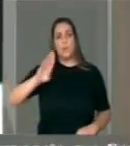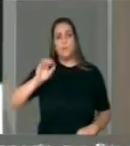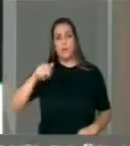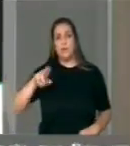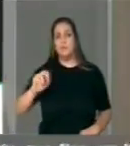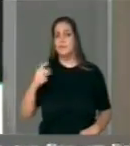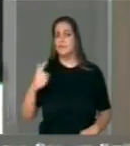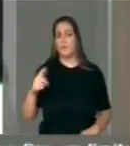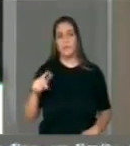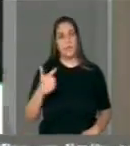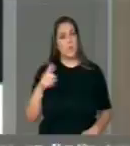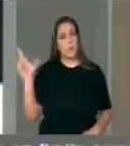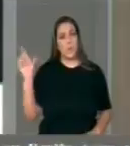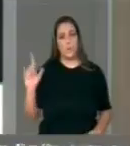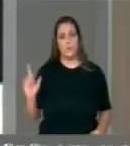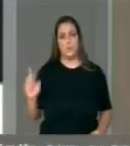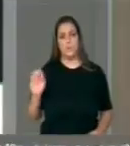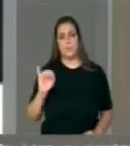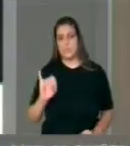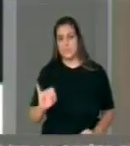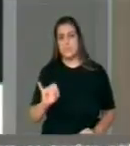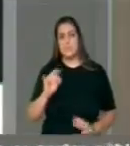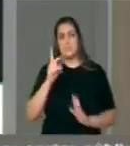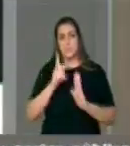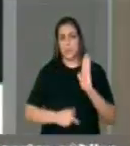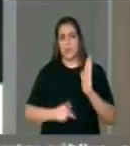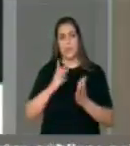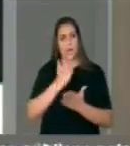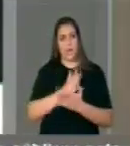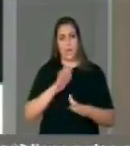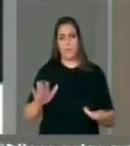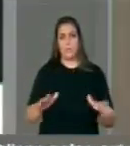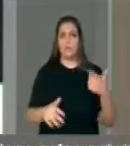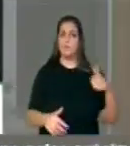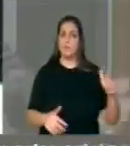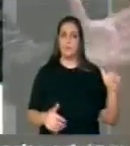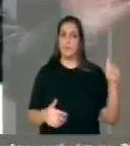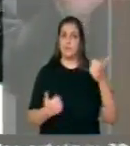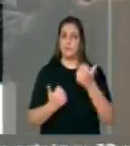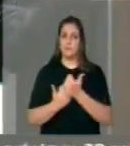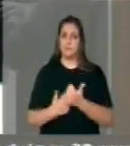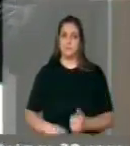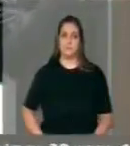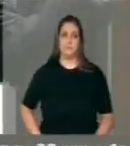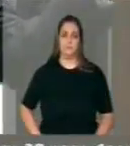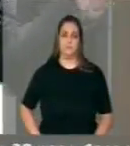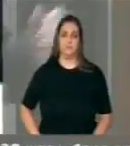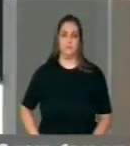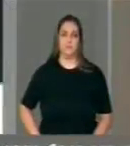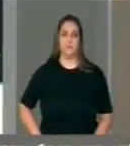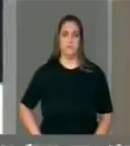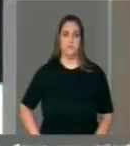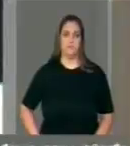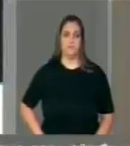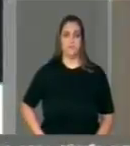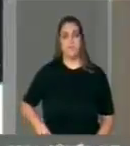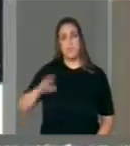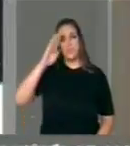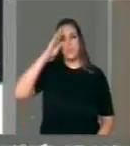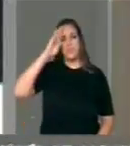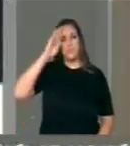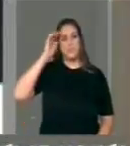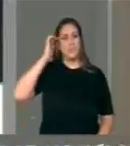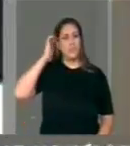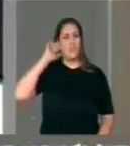substituí-los na nossa cidade. Se acabar com o programa, não teremos outros médicos. Como o Bolsonaro não utiliza certamente o Sistema Único